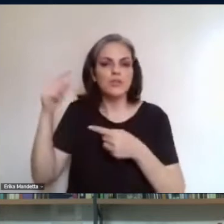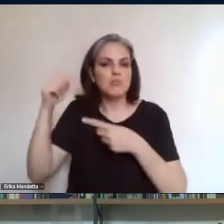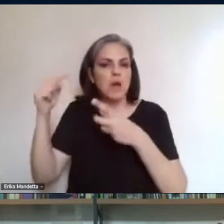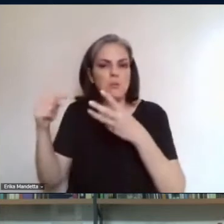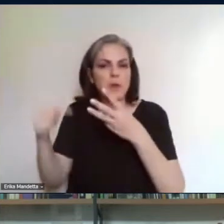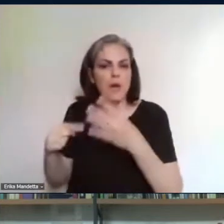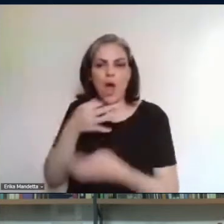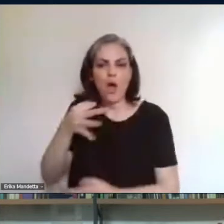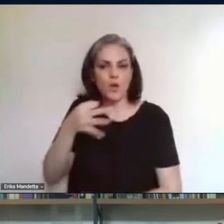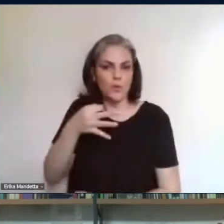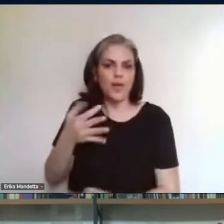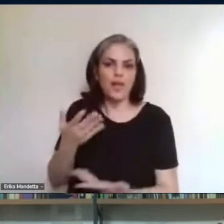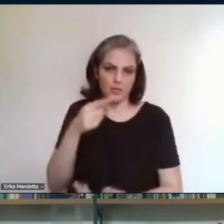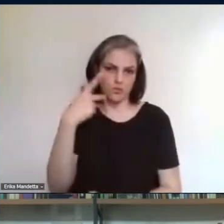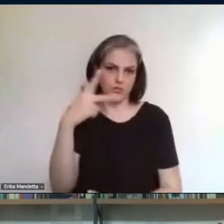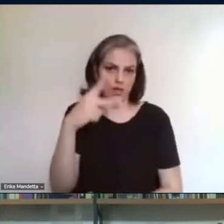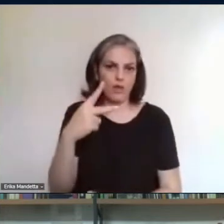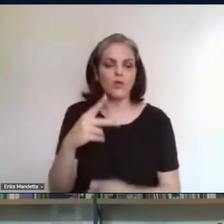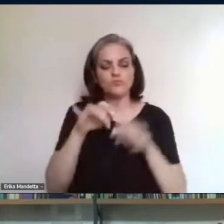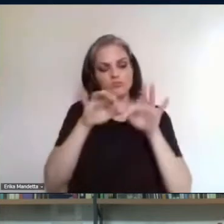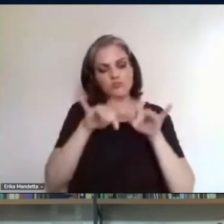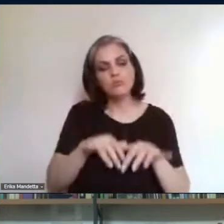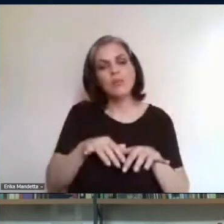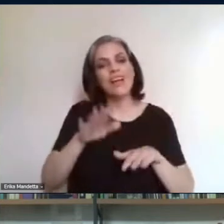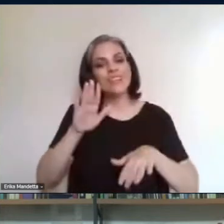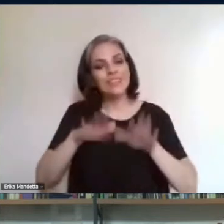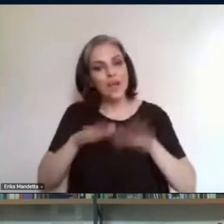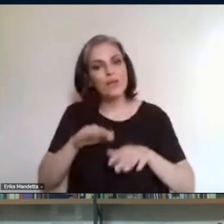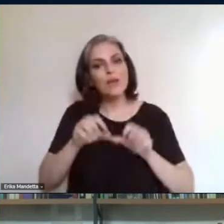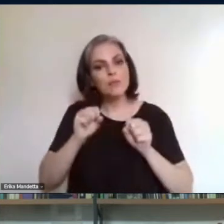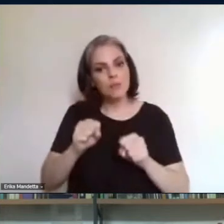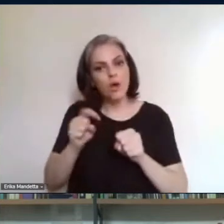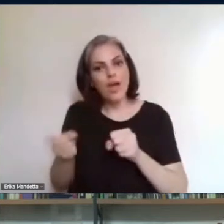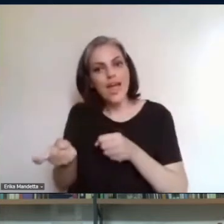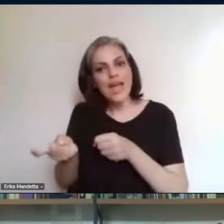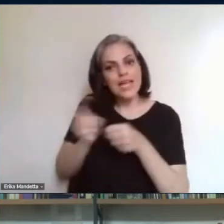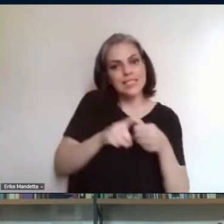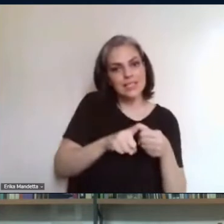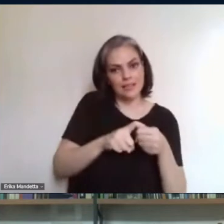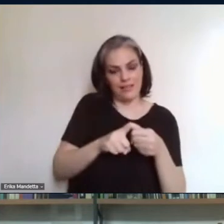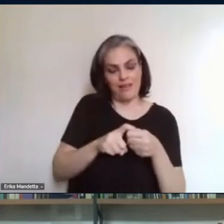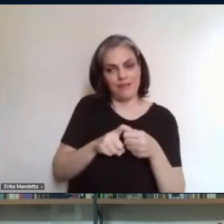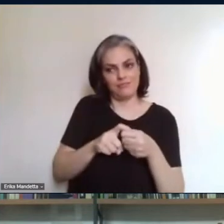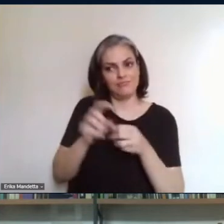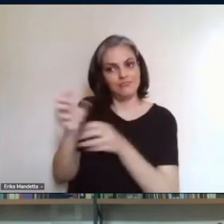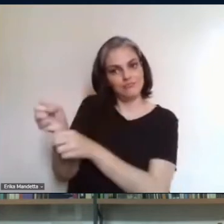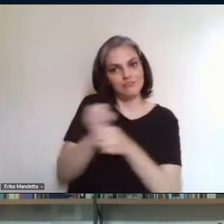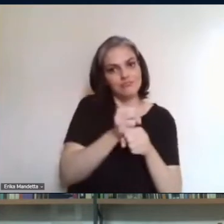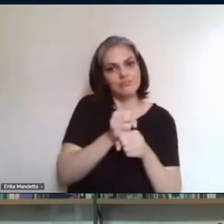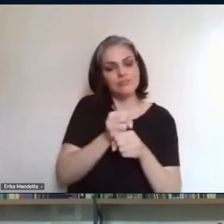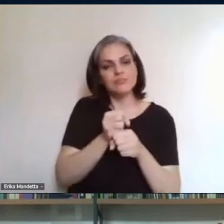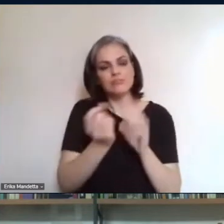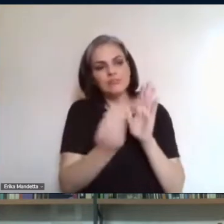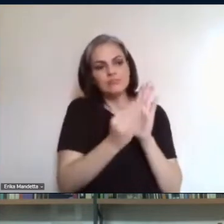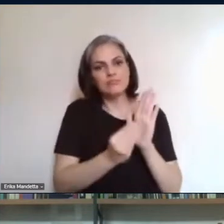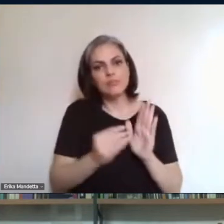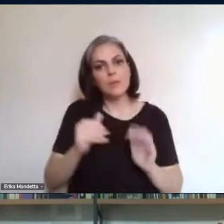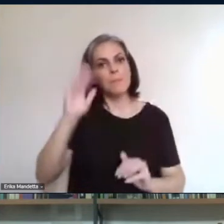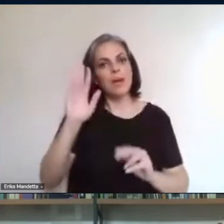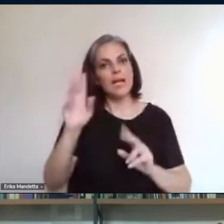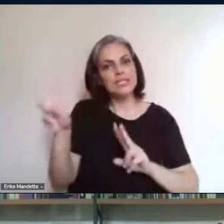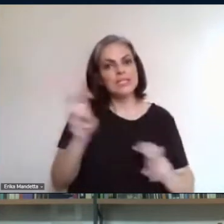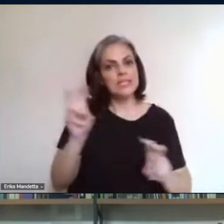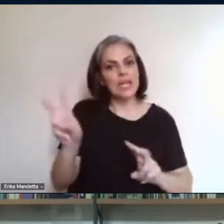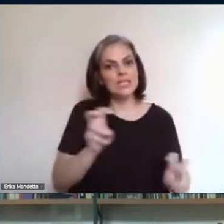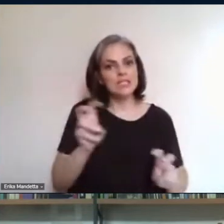argumentos que você coloca, talvez pudesse puxar e trazer em algumas situações assim, não